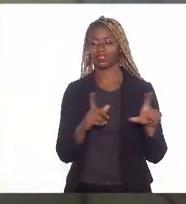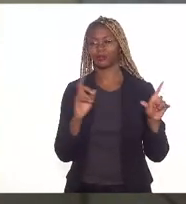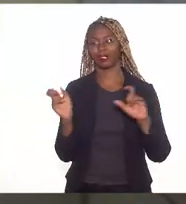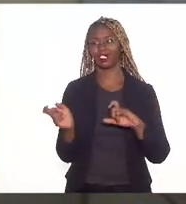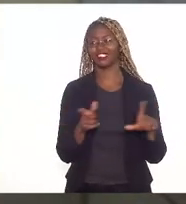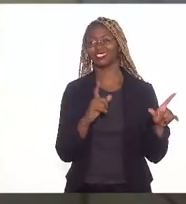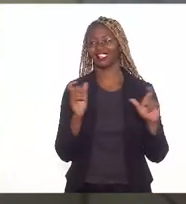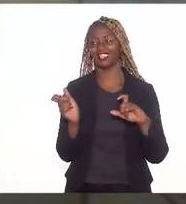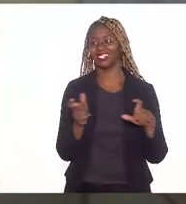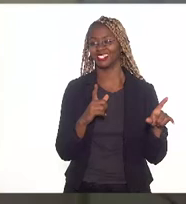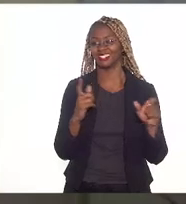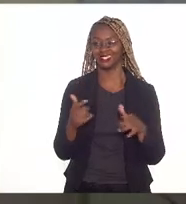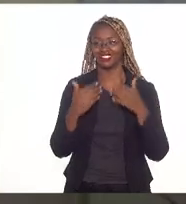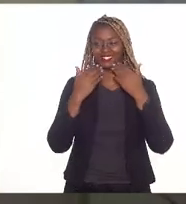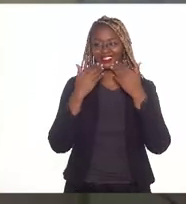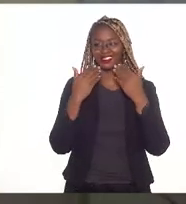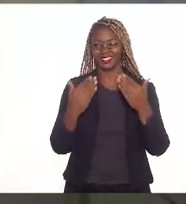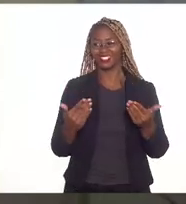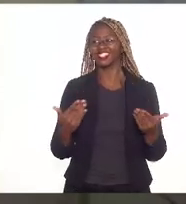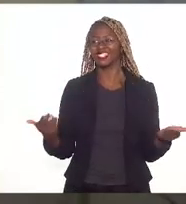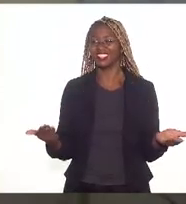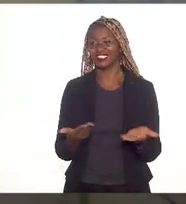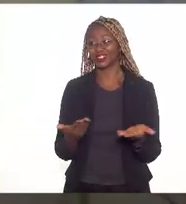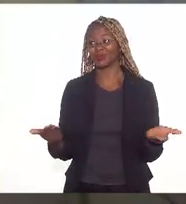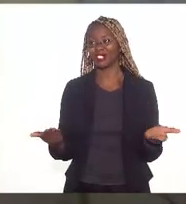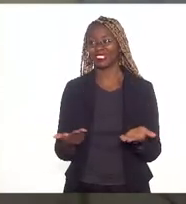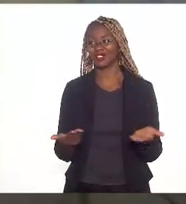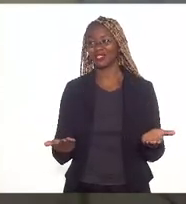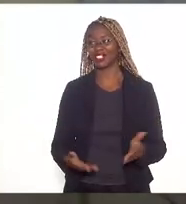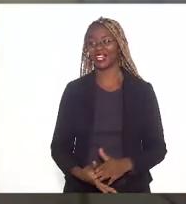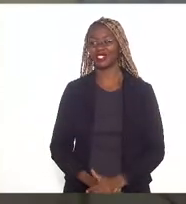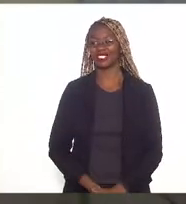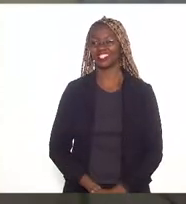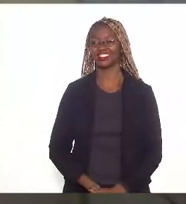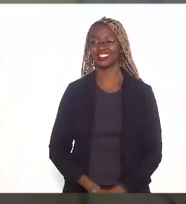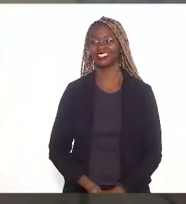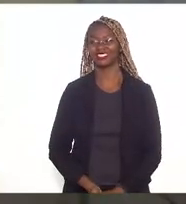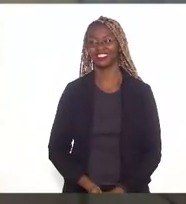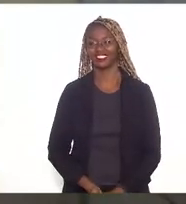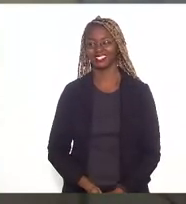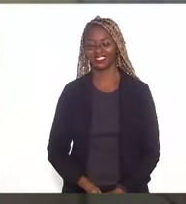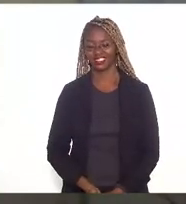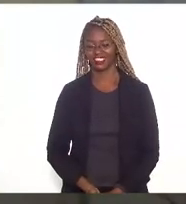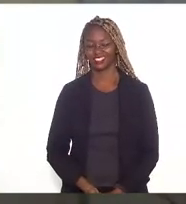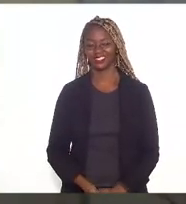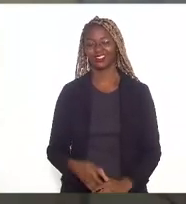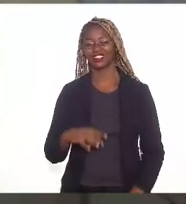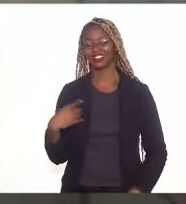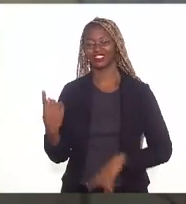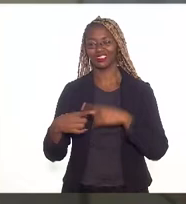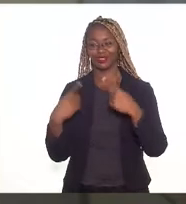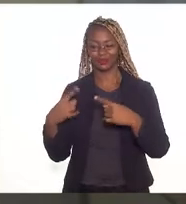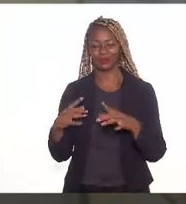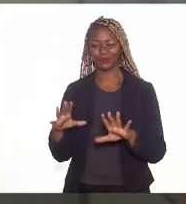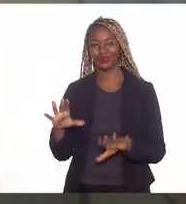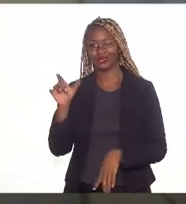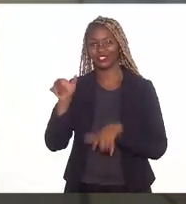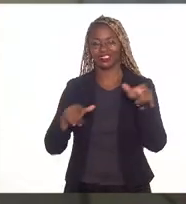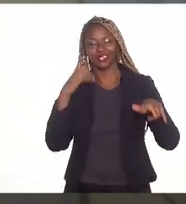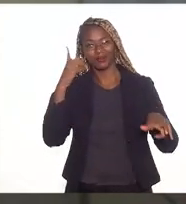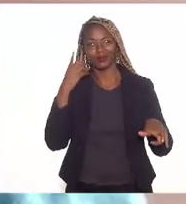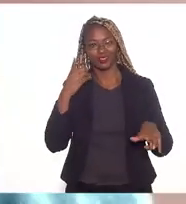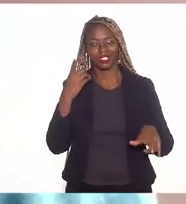de ser apresentada, para que a gente reproduza mesmo para todos os parlamentares desta comissão.